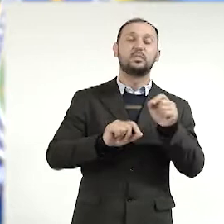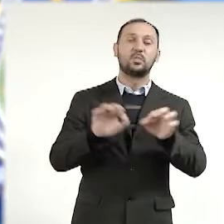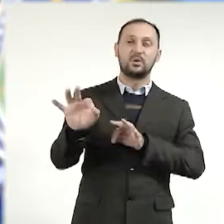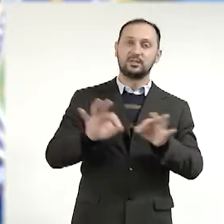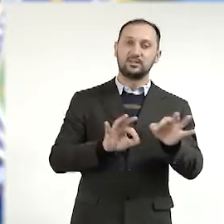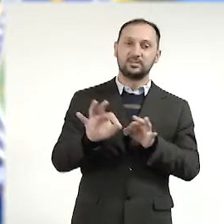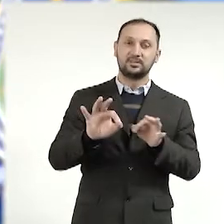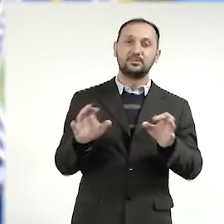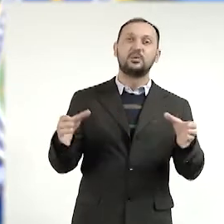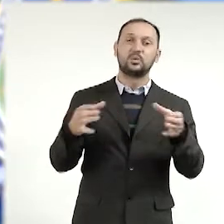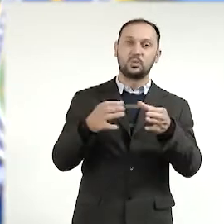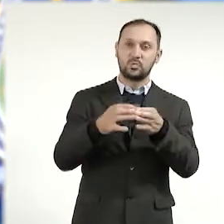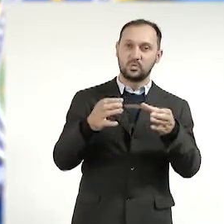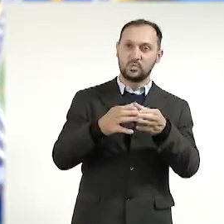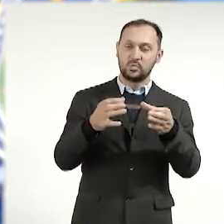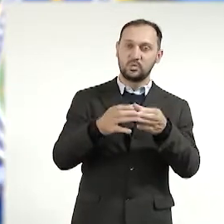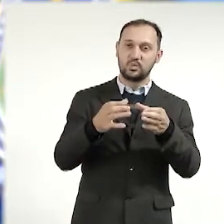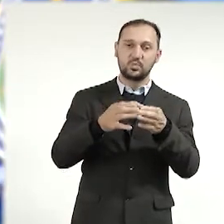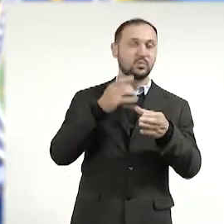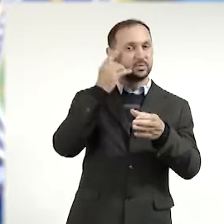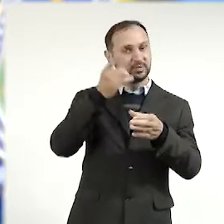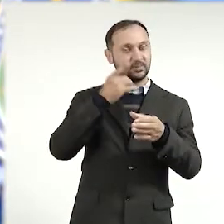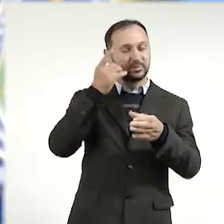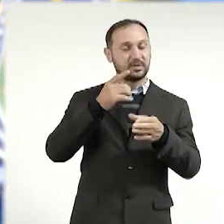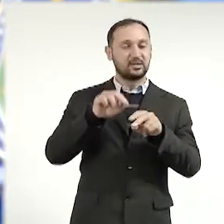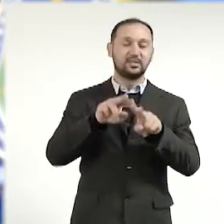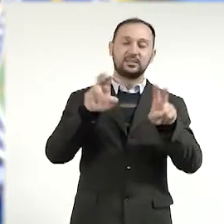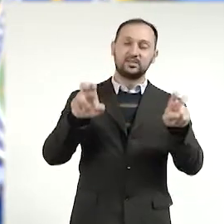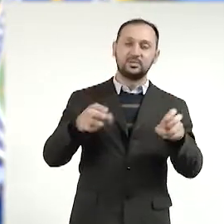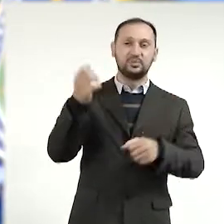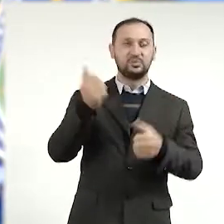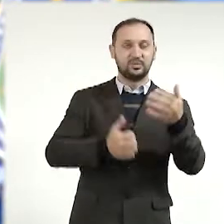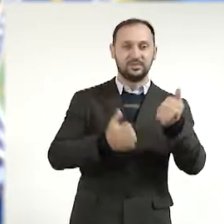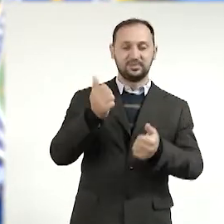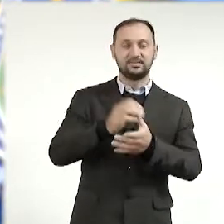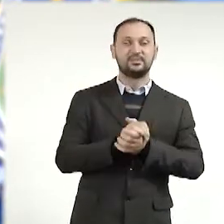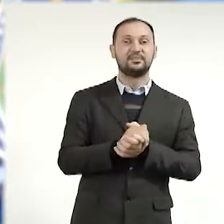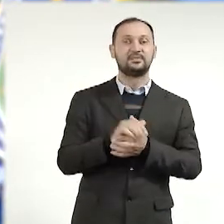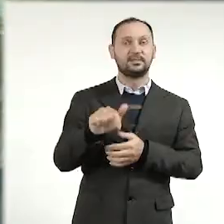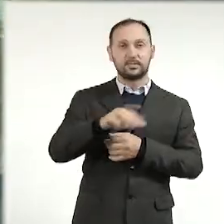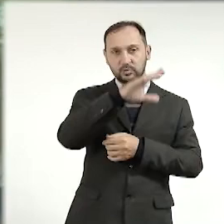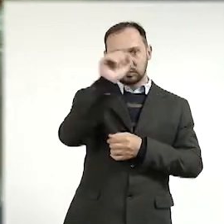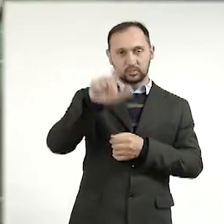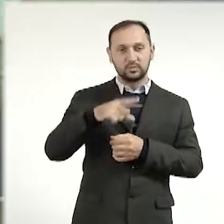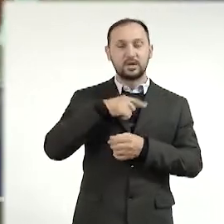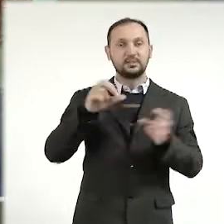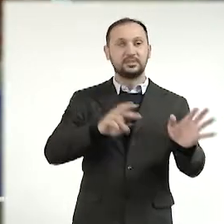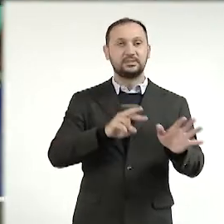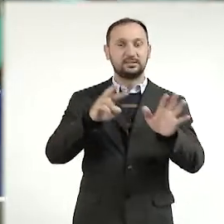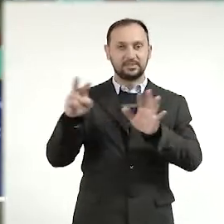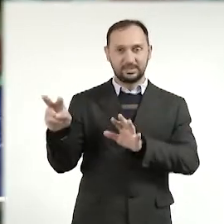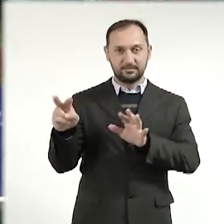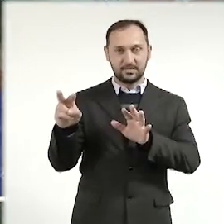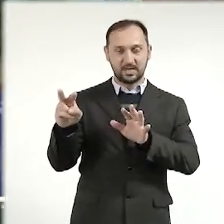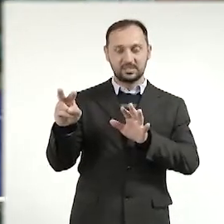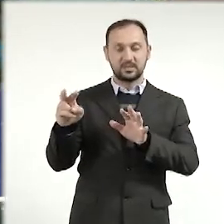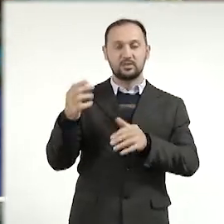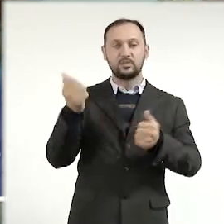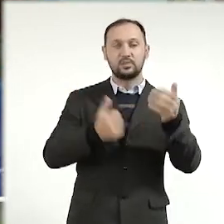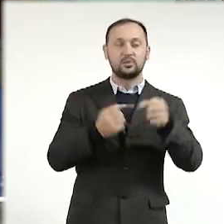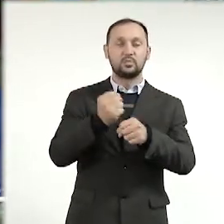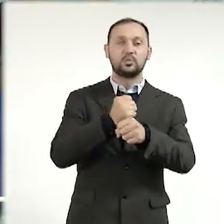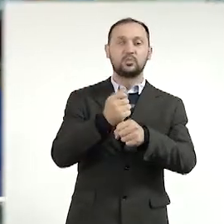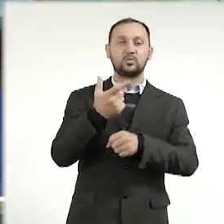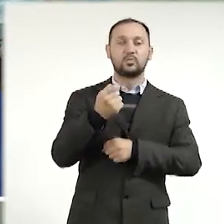atividades estão sendo coordenadas pela Frente Parlamentar do Leite do Legislativo Estadual. Em Mato Grosso do Sul, a Semana Estadual